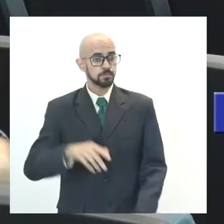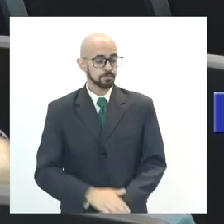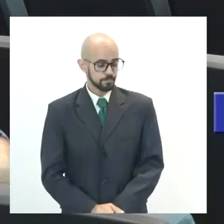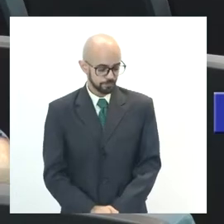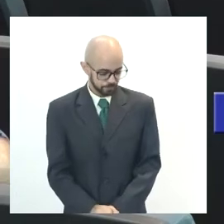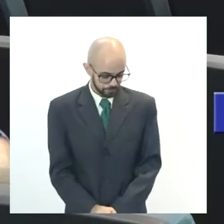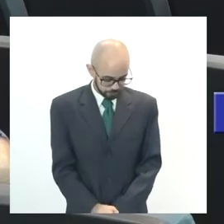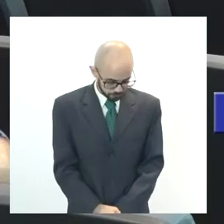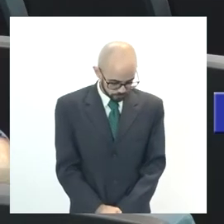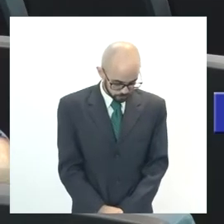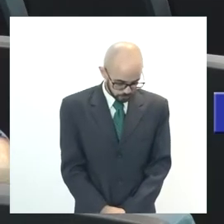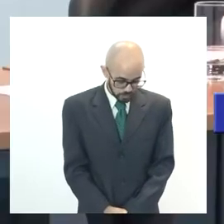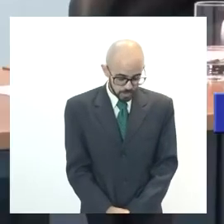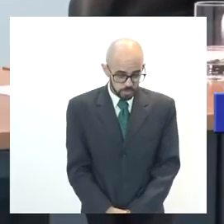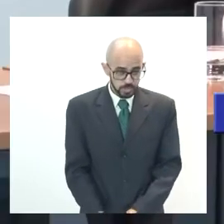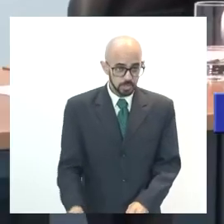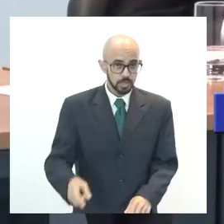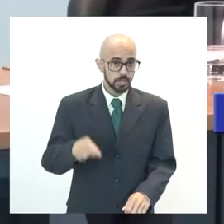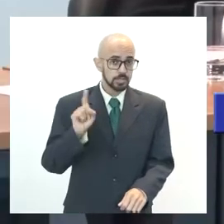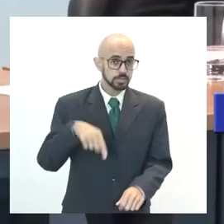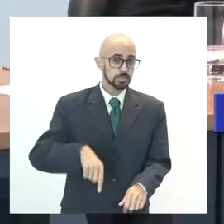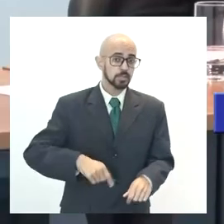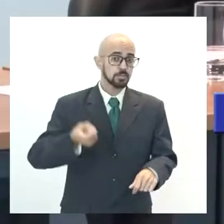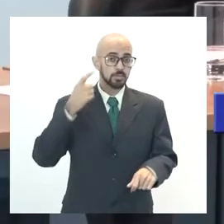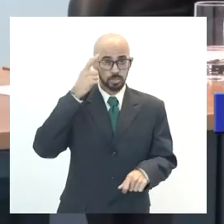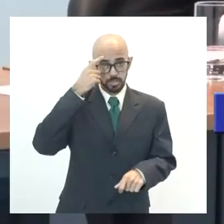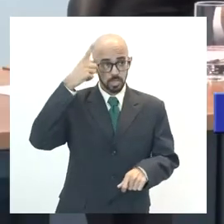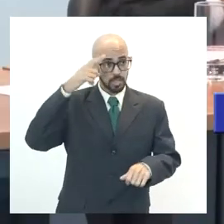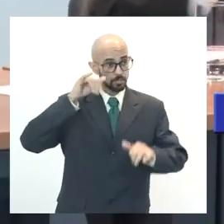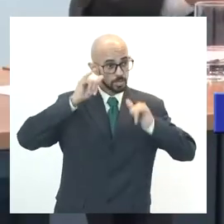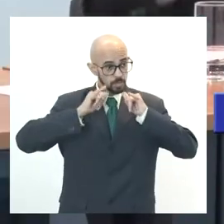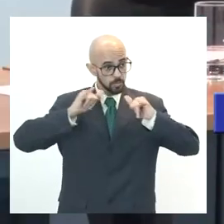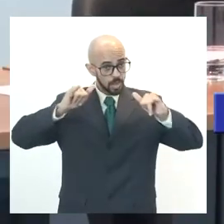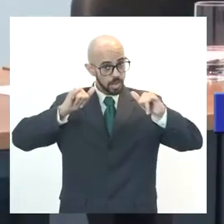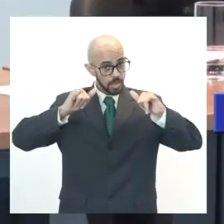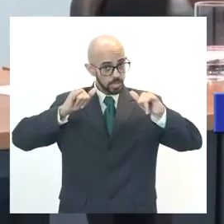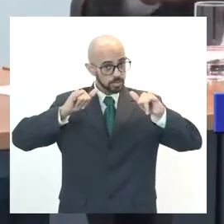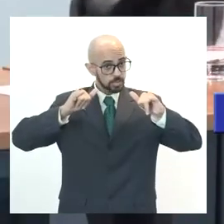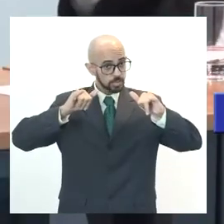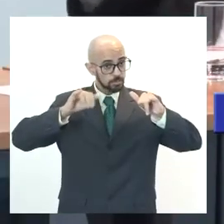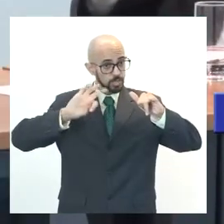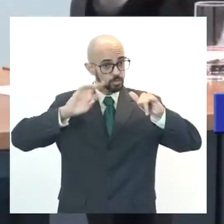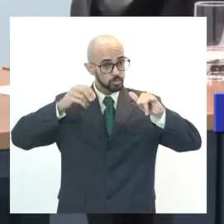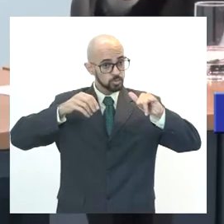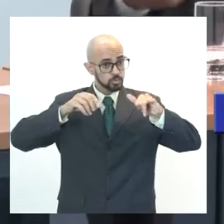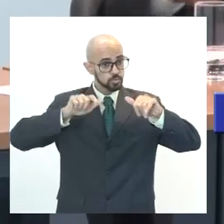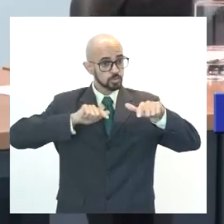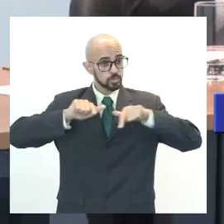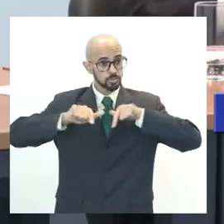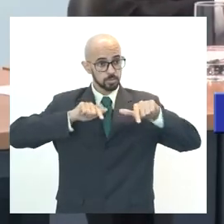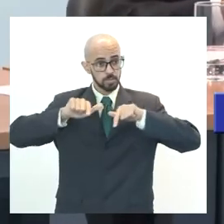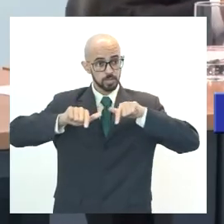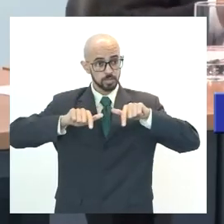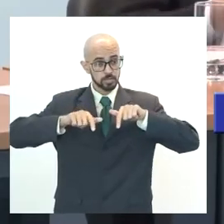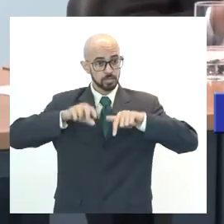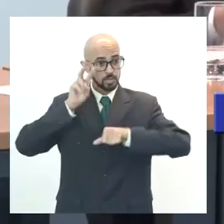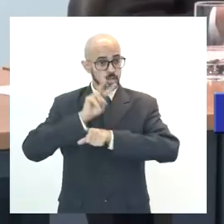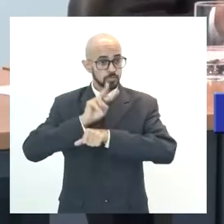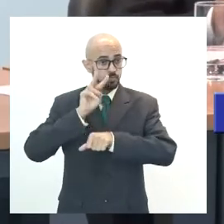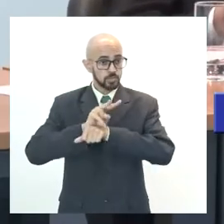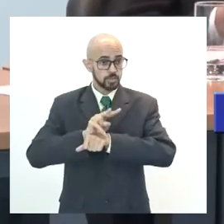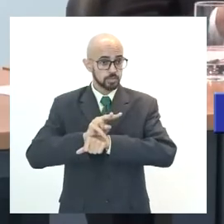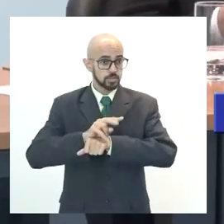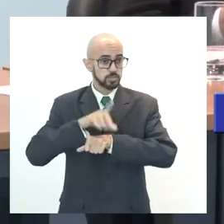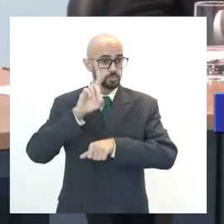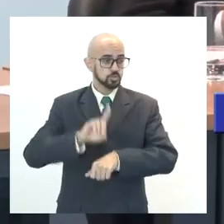e essa manifestação alertando aqueles que estão aí na linha de frente na defesa dos